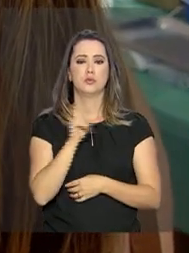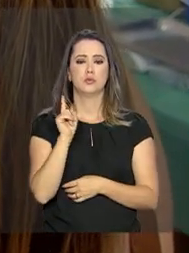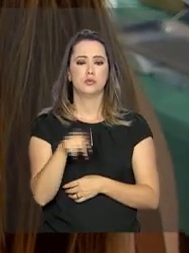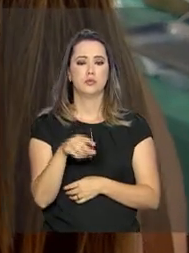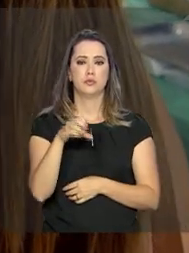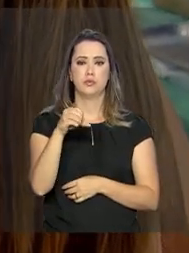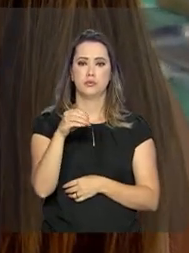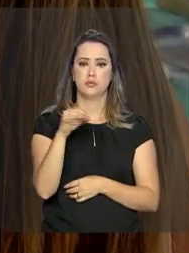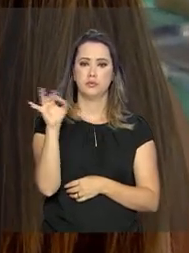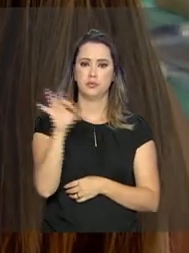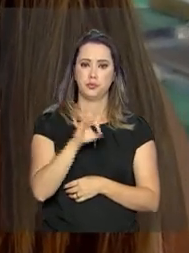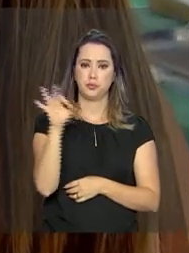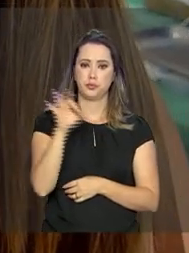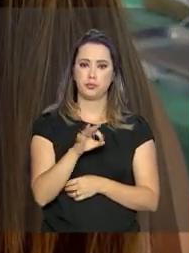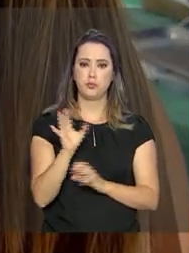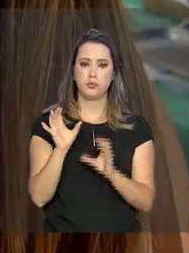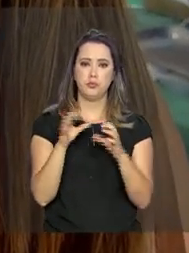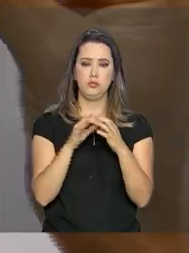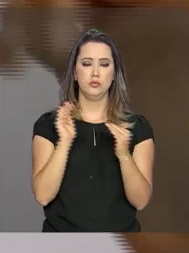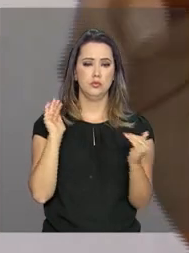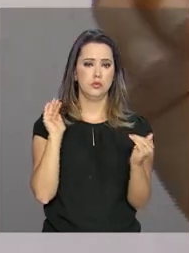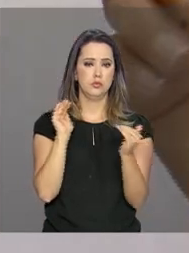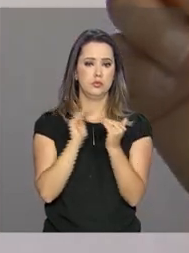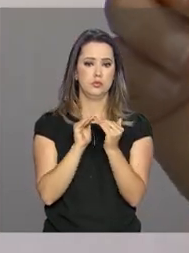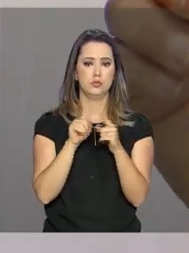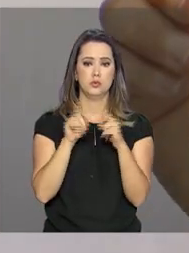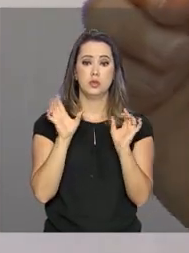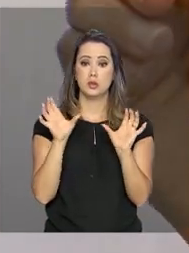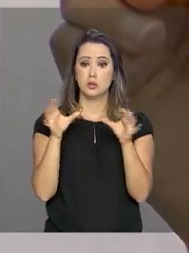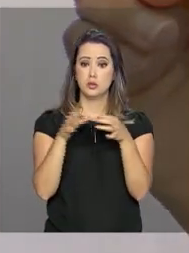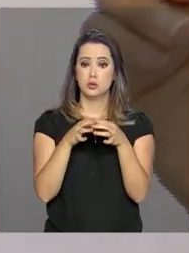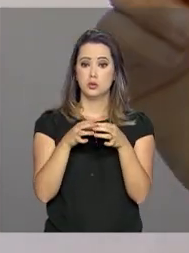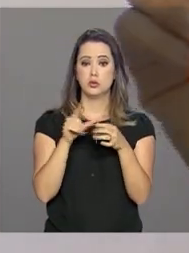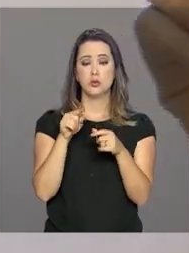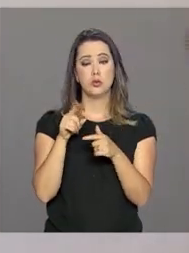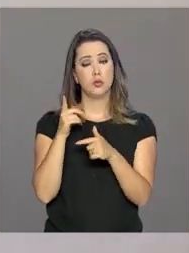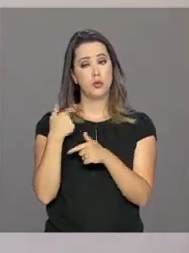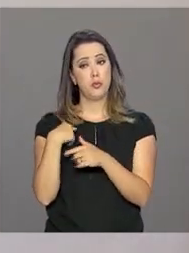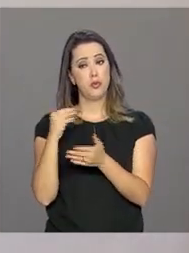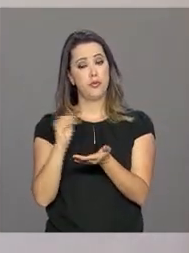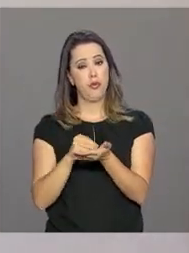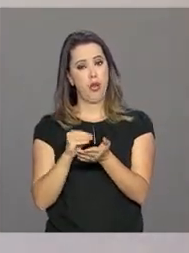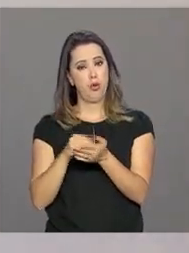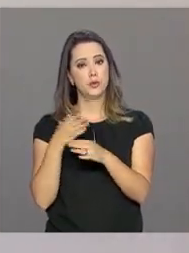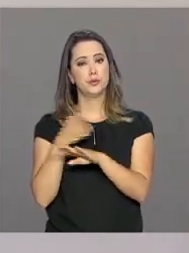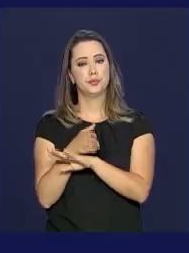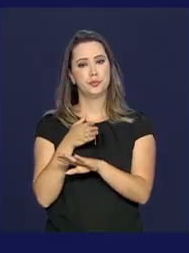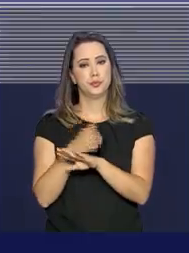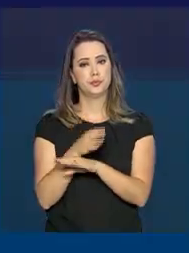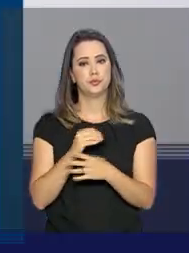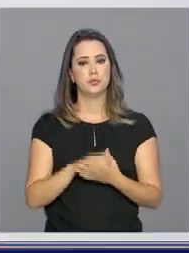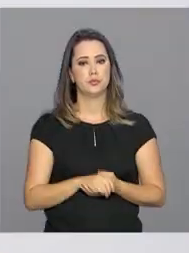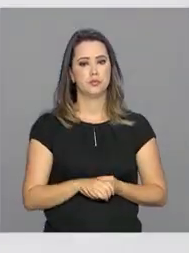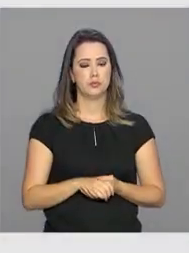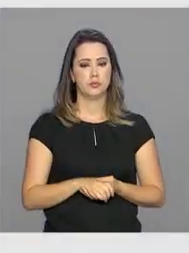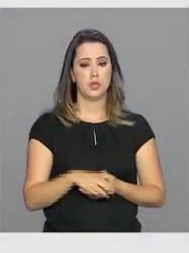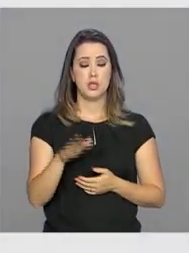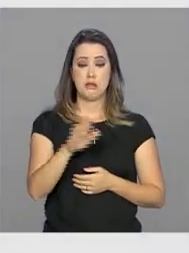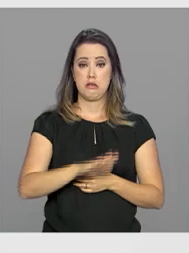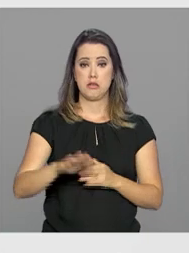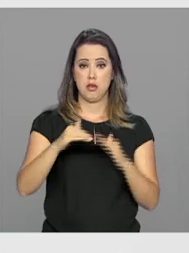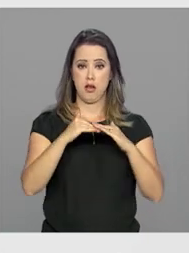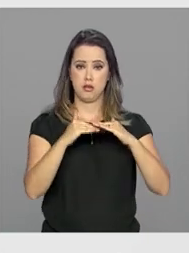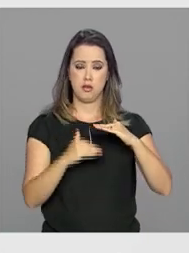90% do público alvo mas um grupo vulnerável não atingiu o objetivo entre as crianças